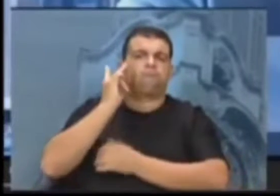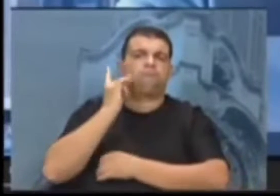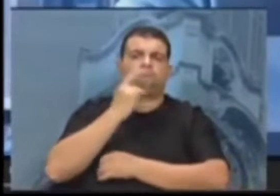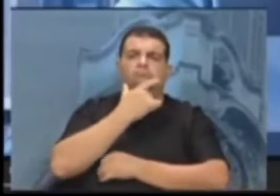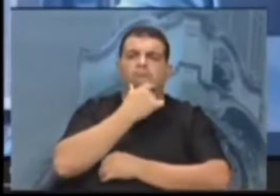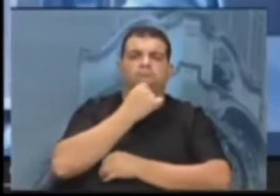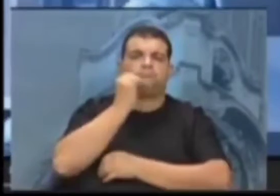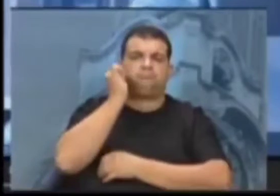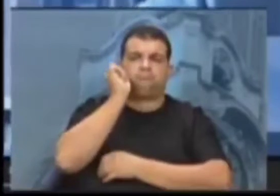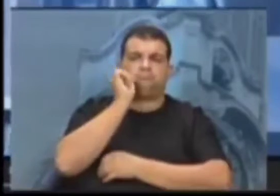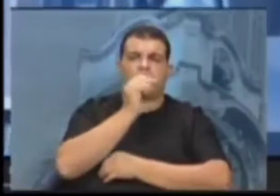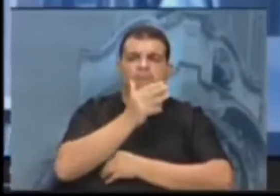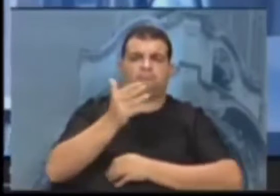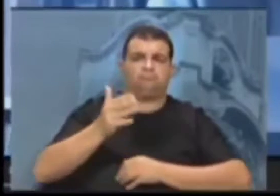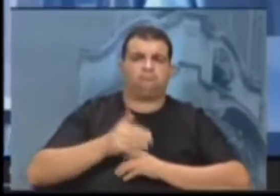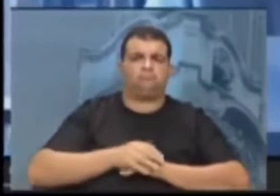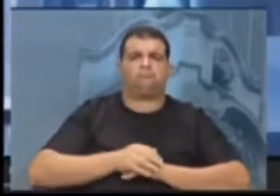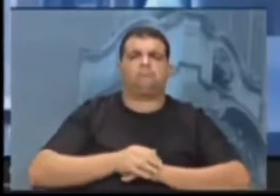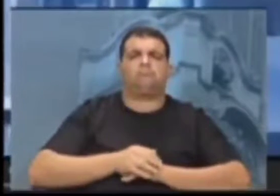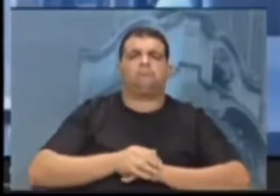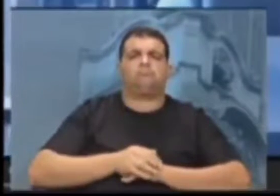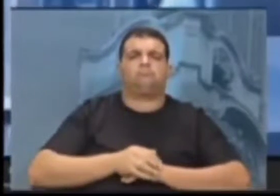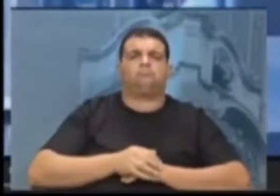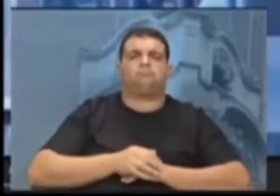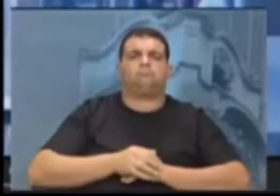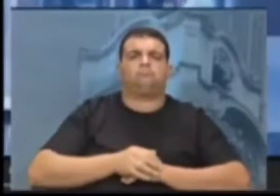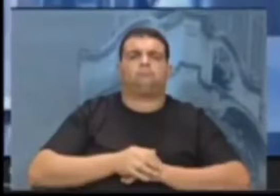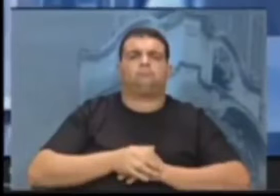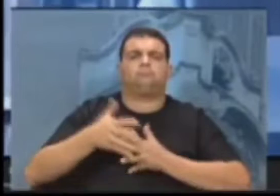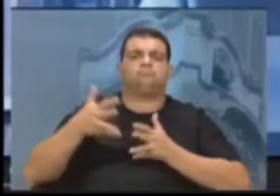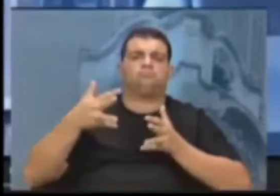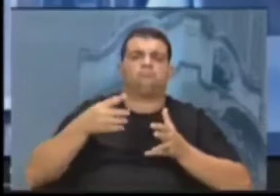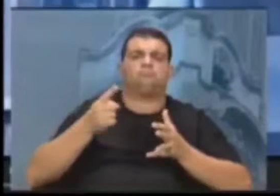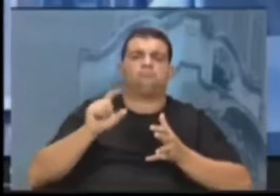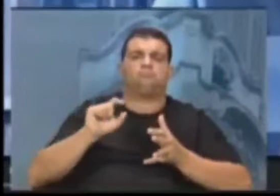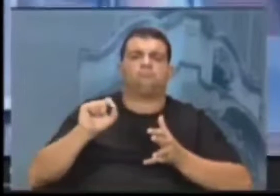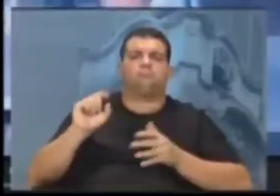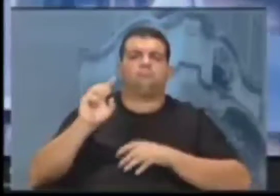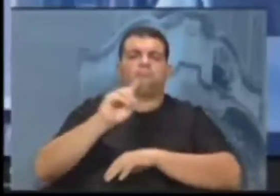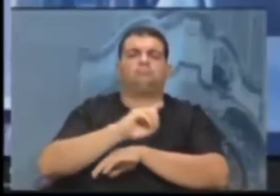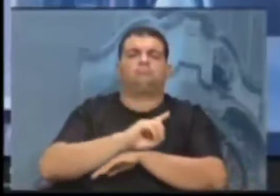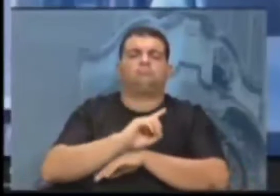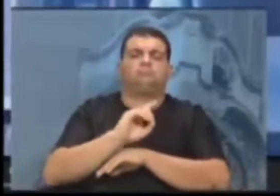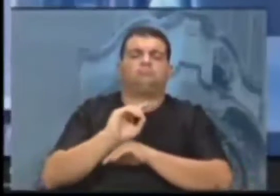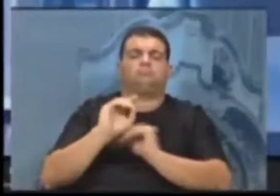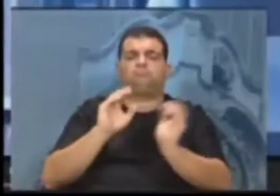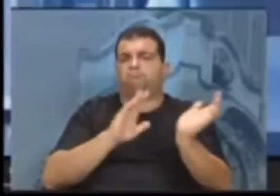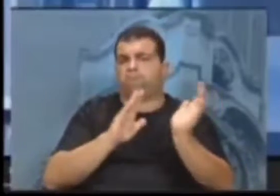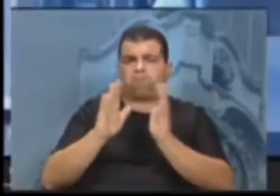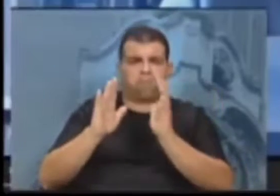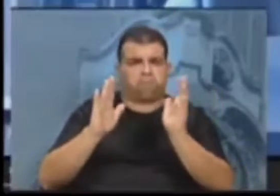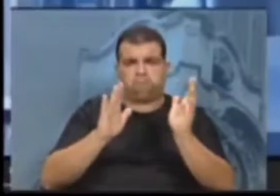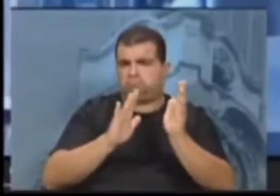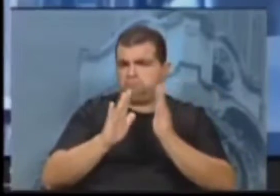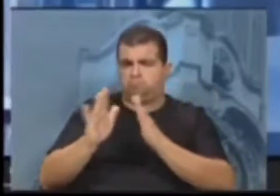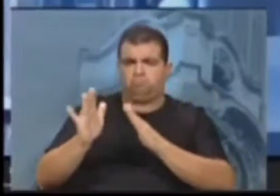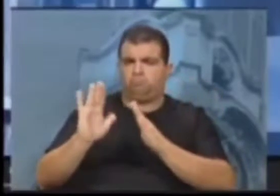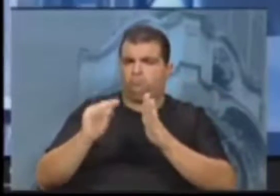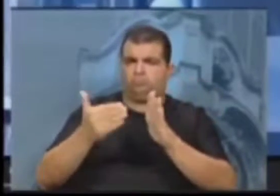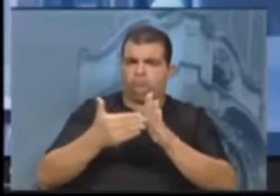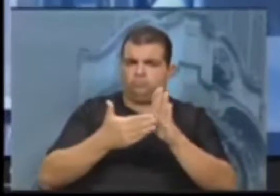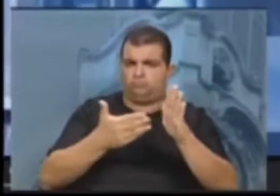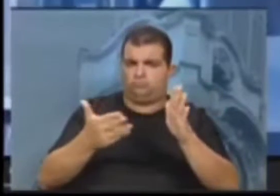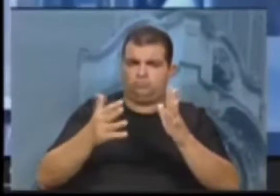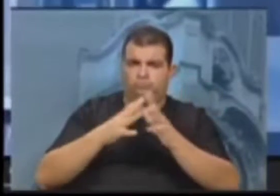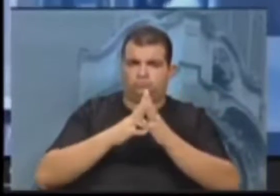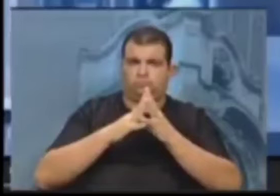vereadoras. Então, hoje nós completamos 100 dias, todos os nossos mandatos, mas